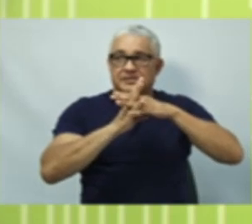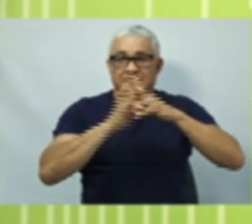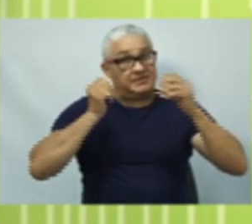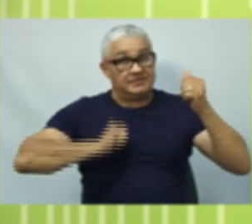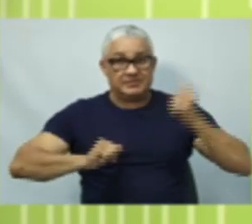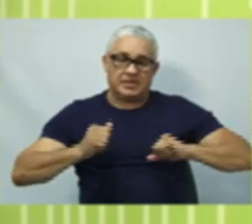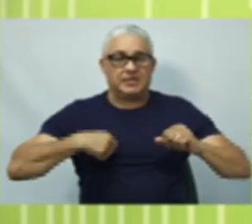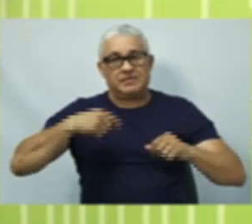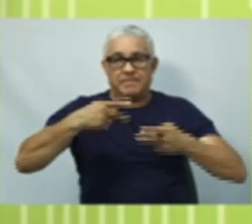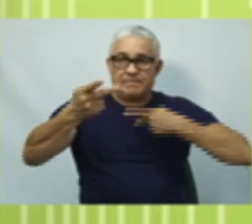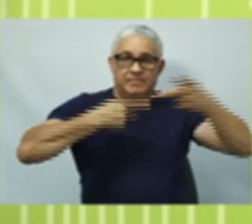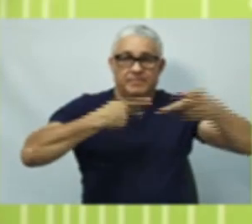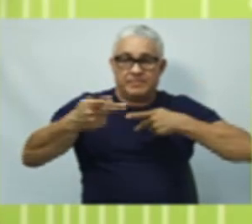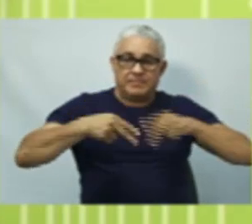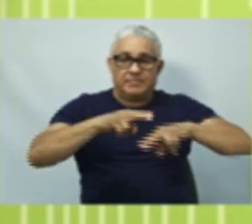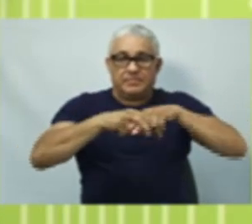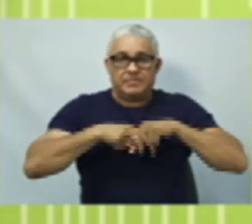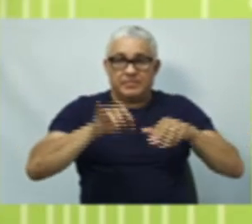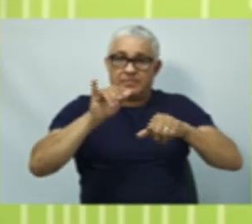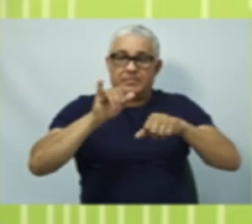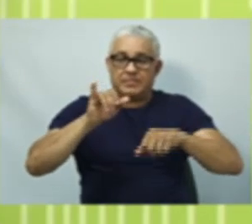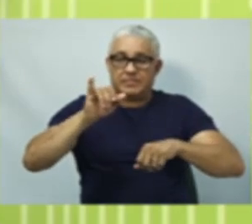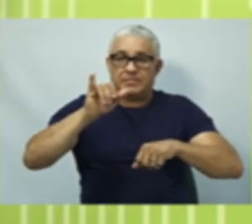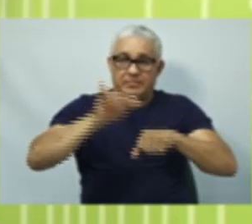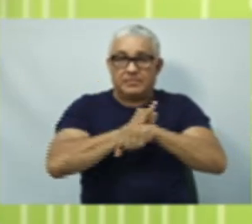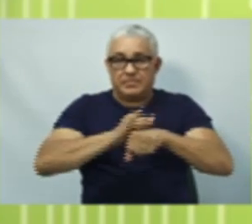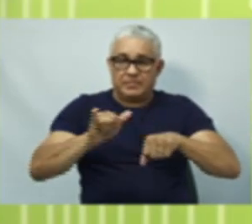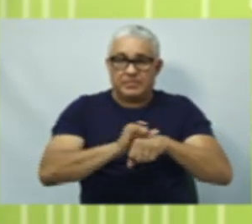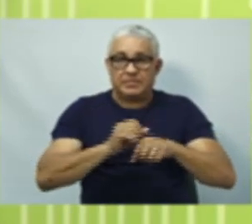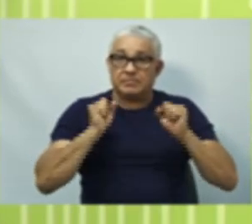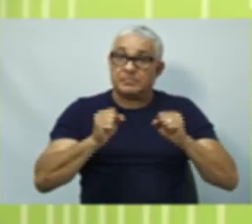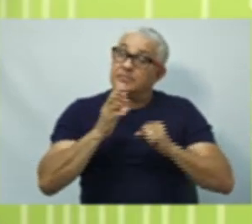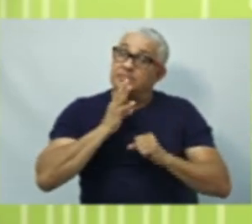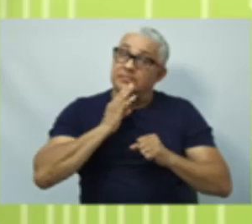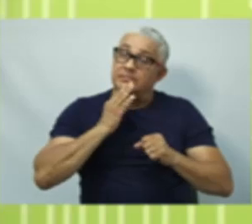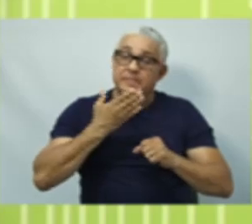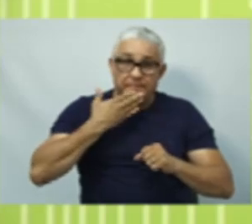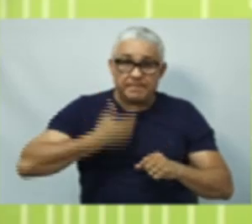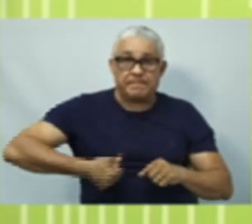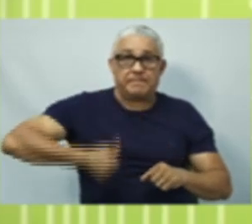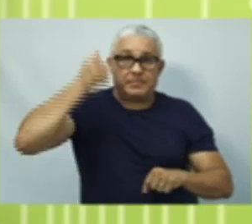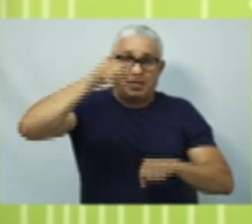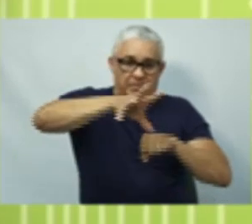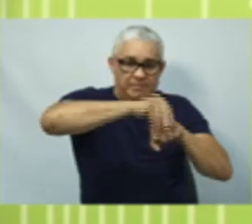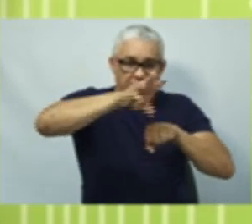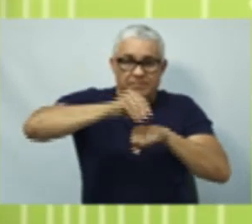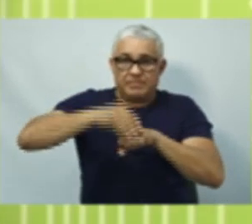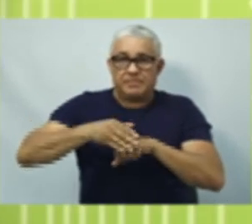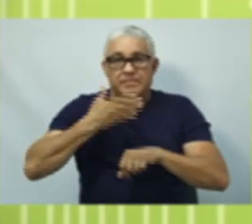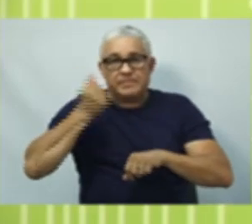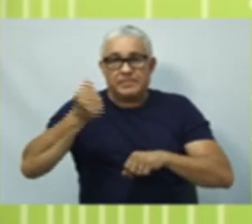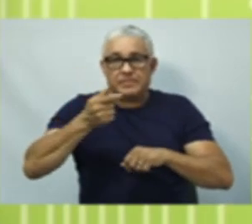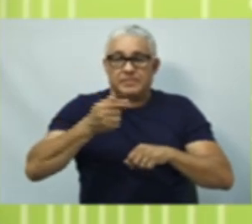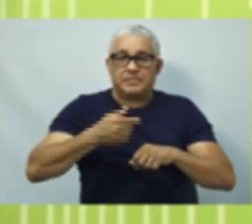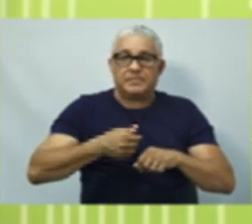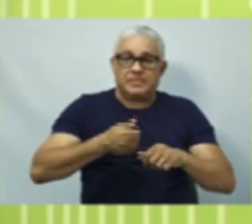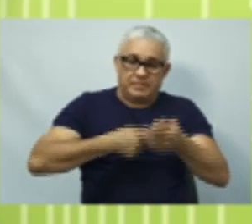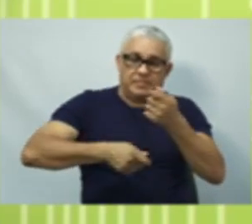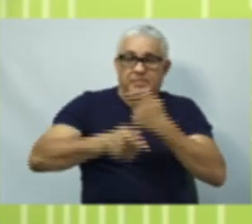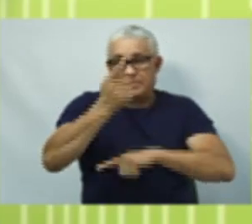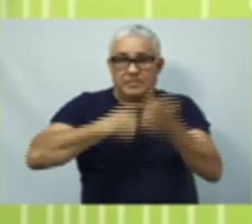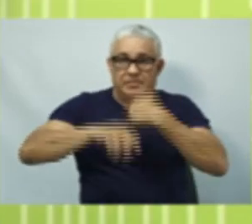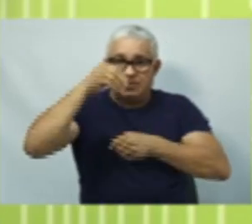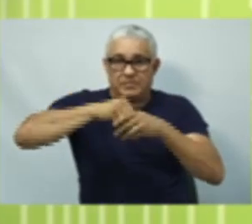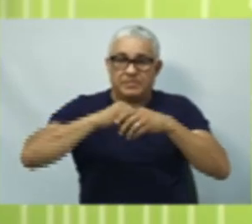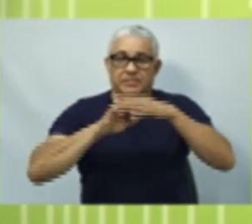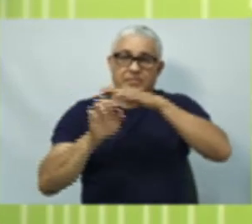planejadas através do planejamento estratégico. Para que nós possamos conhecer melhor e ter uma boa gestão da minha organização,